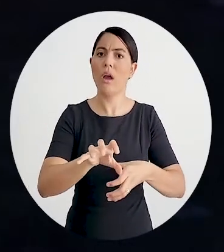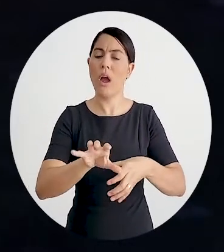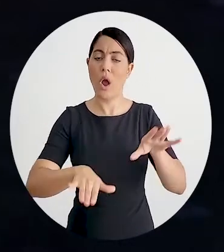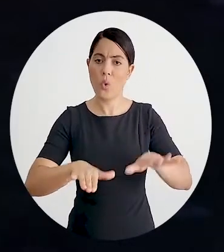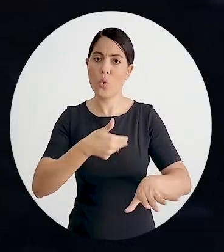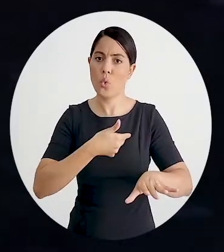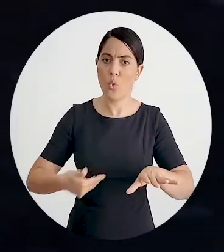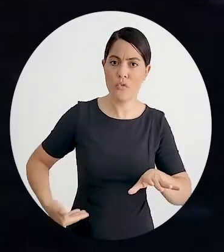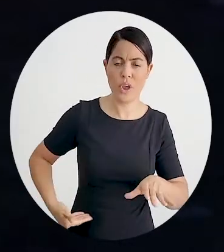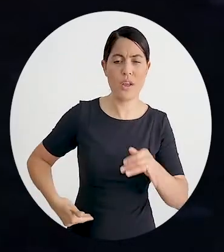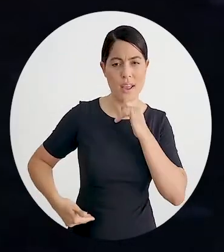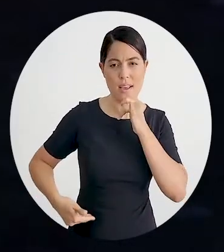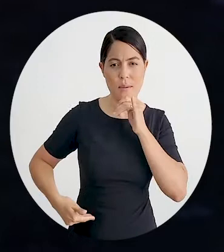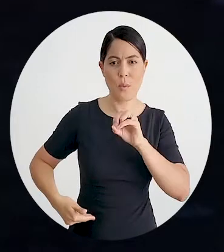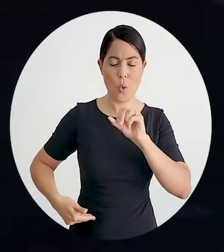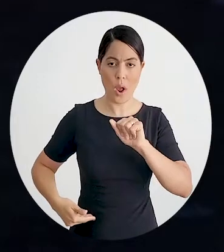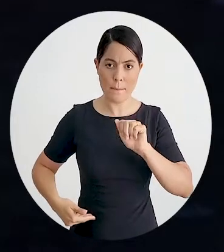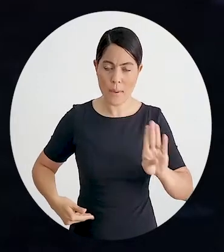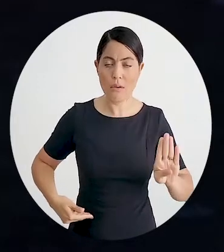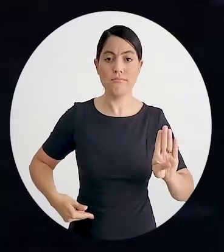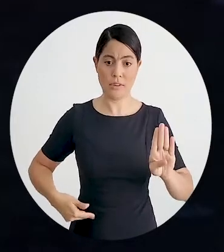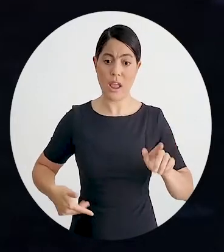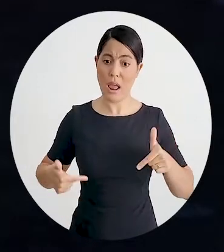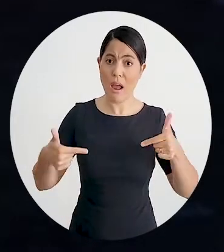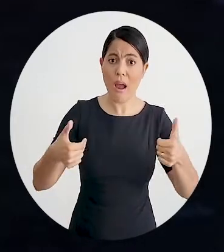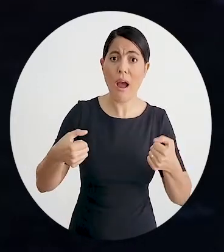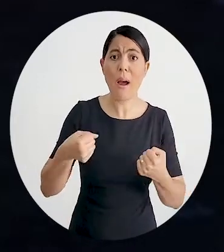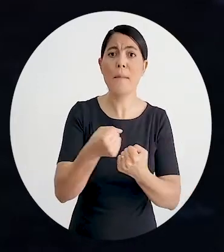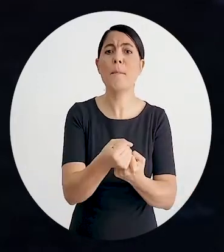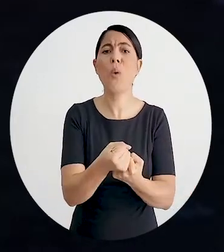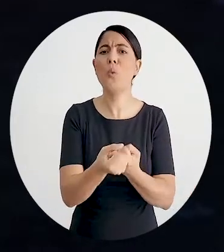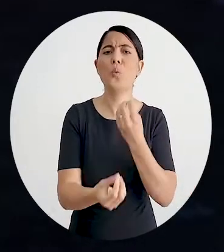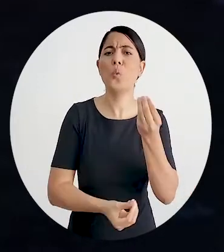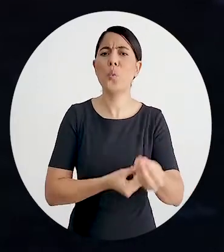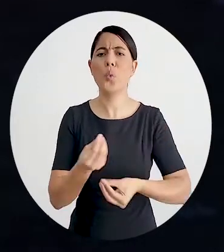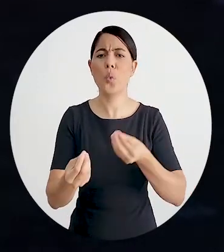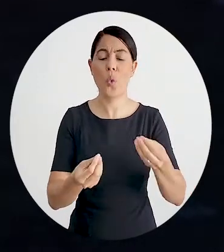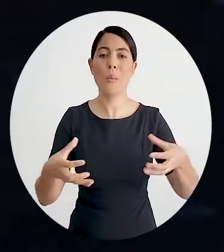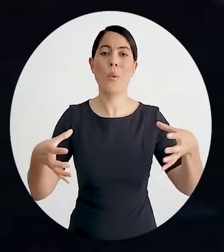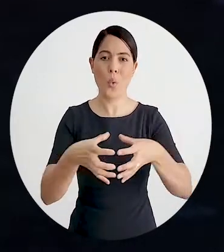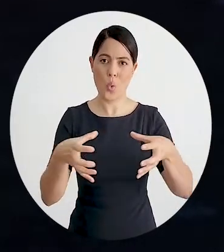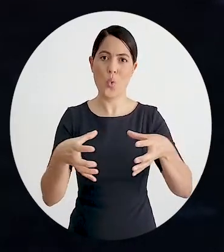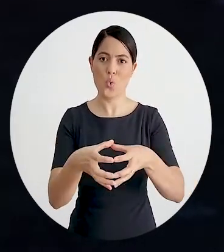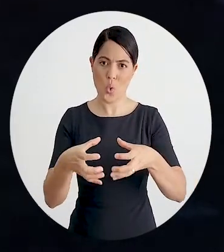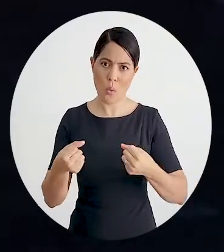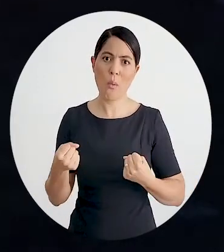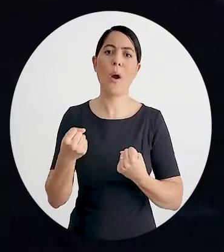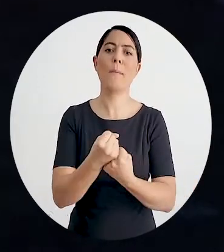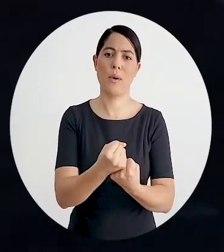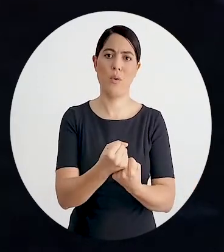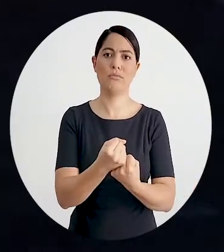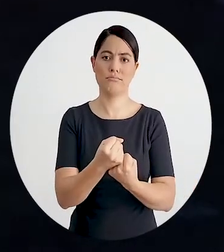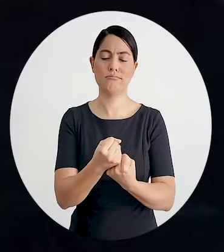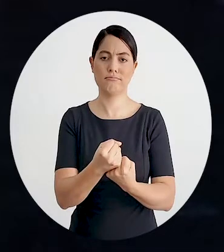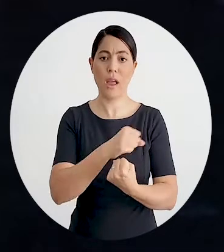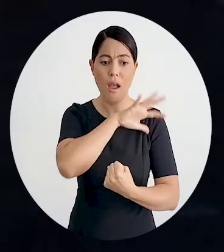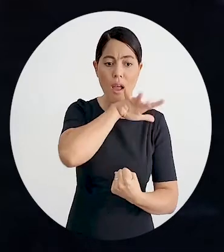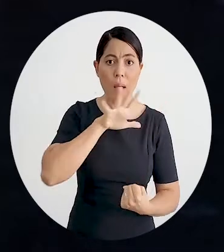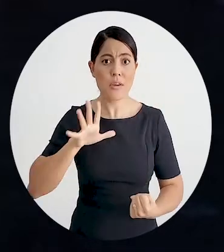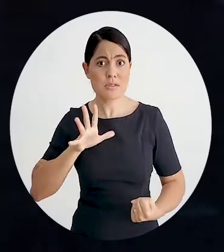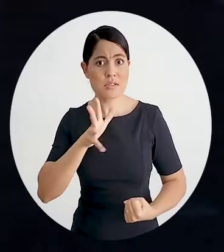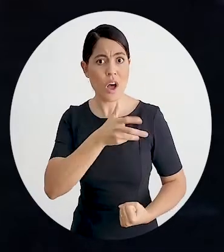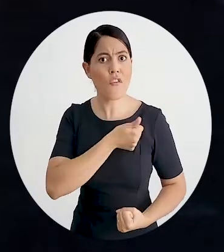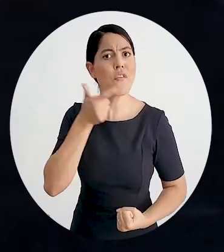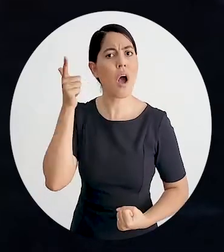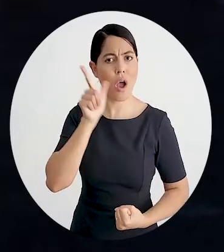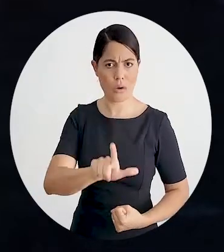OAB, está realizando arrecadação para ajudar a equipe que está tentando fazer o salvamento desses